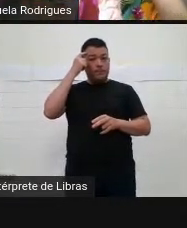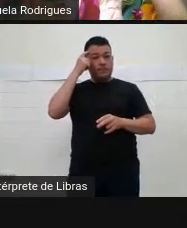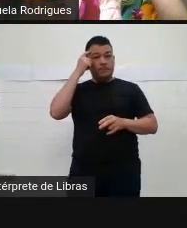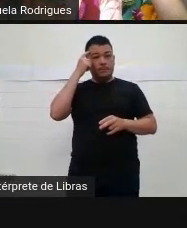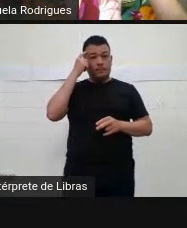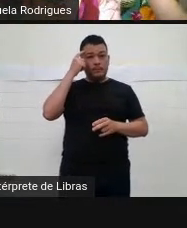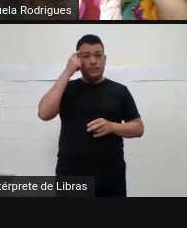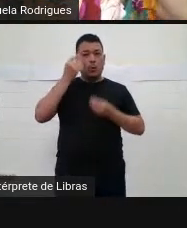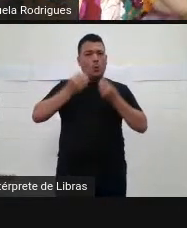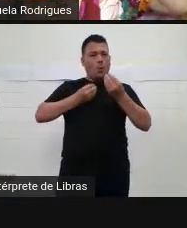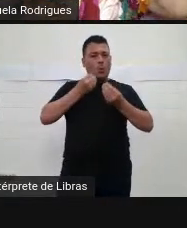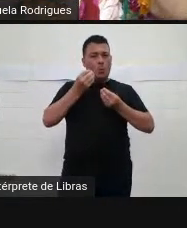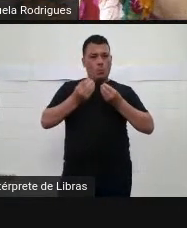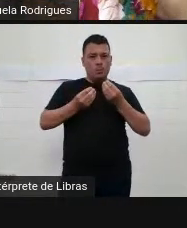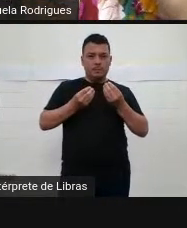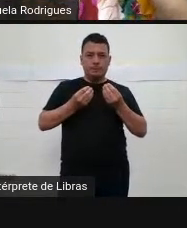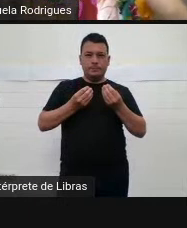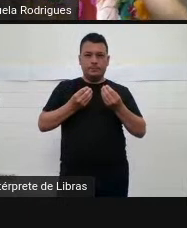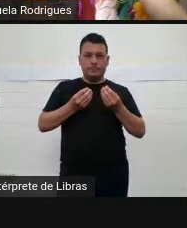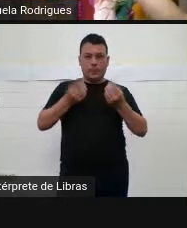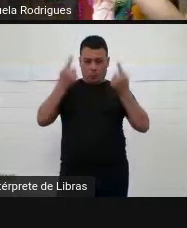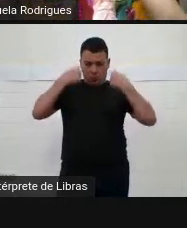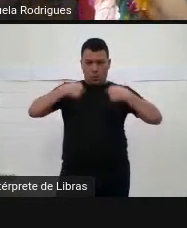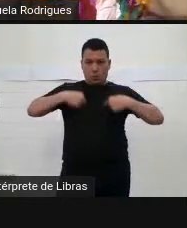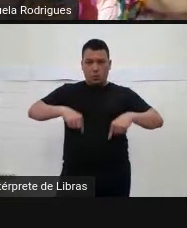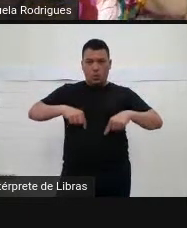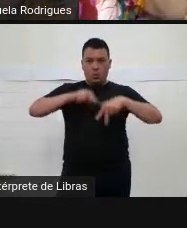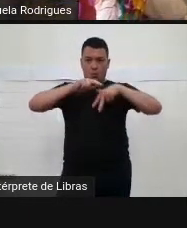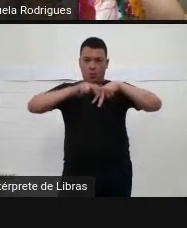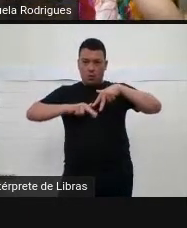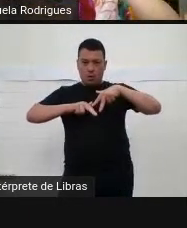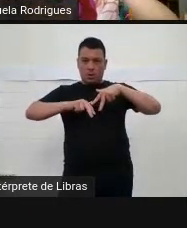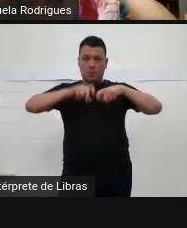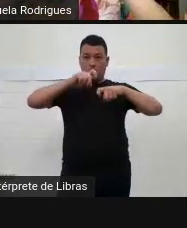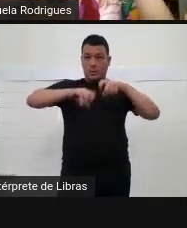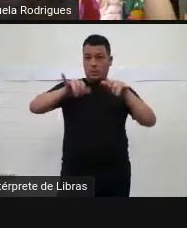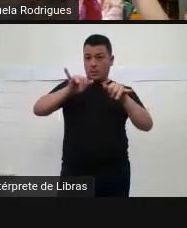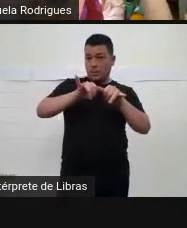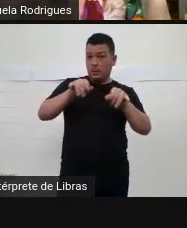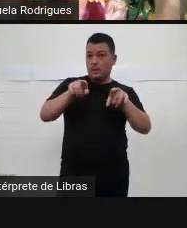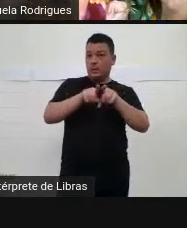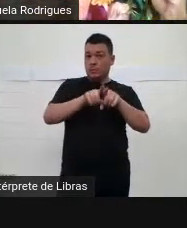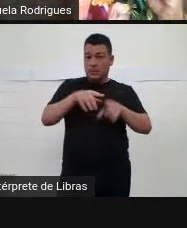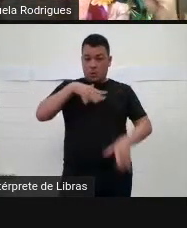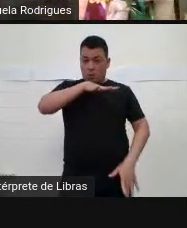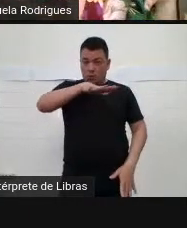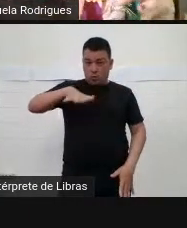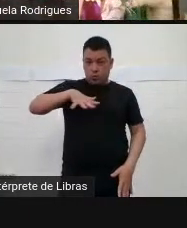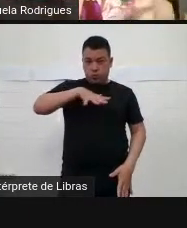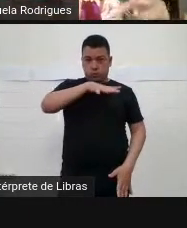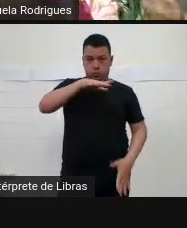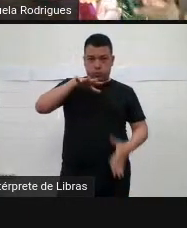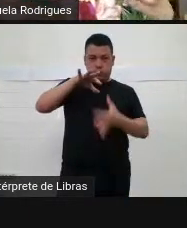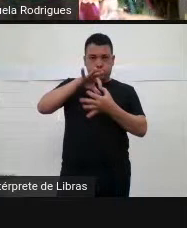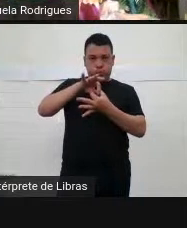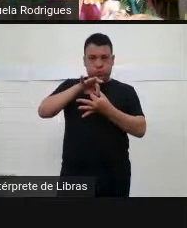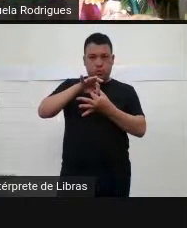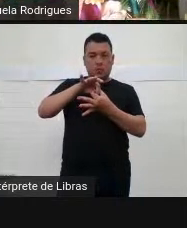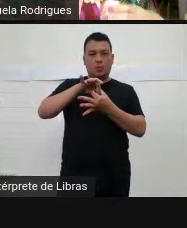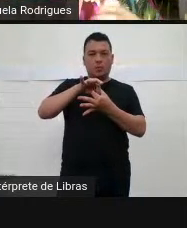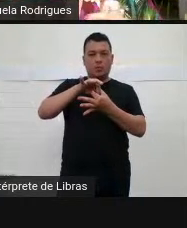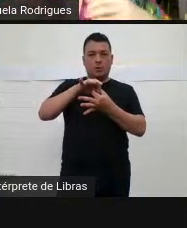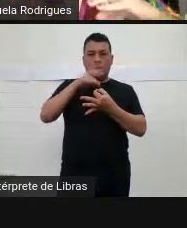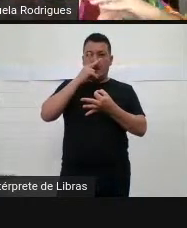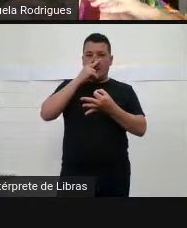a maneira como corpo, gênero e sexualidade vão sendo imbricadas no